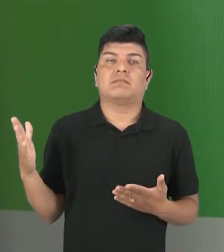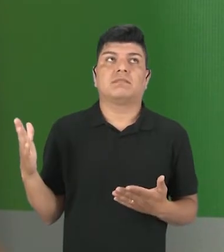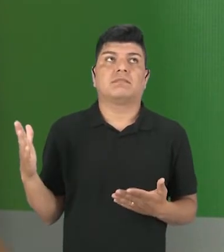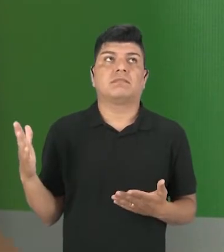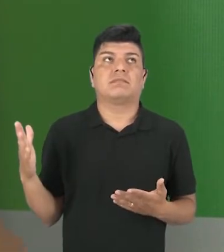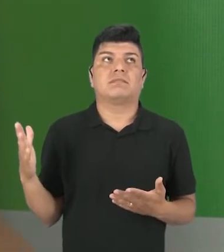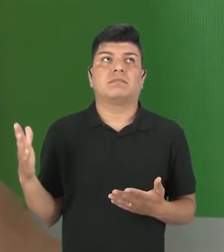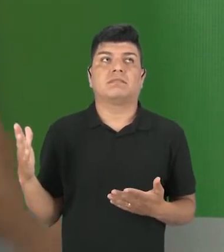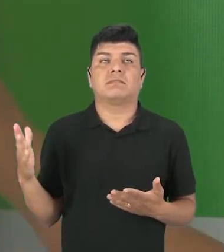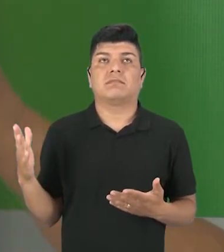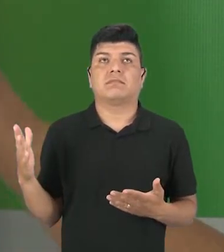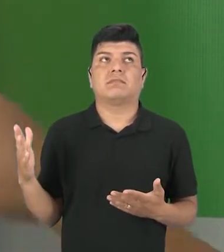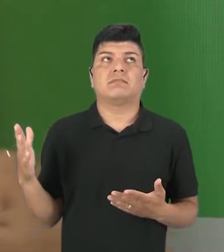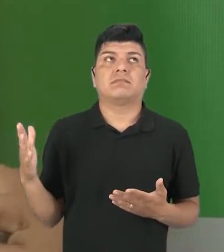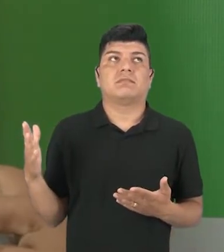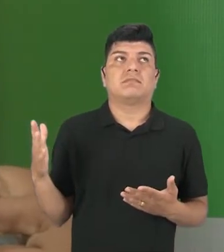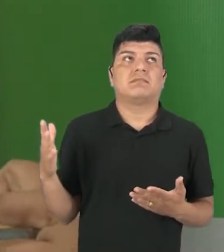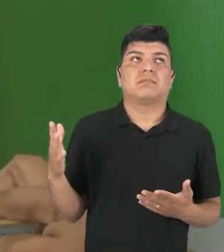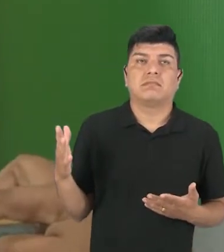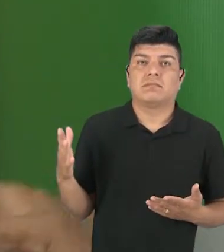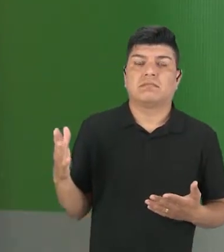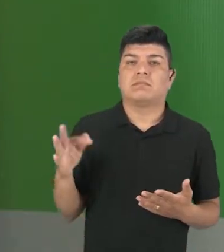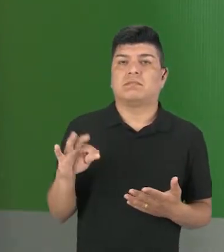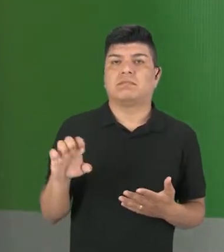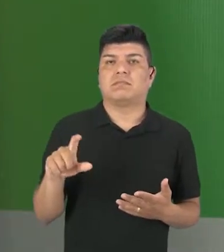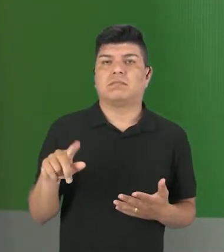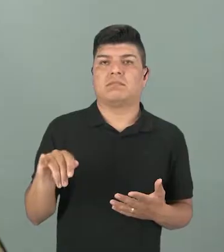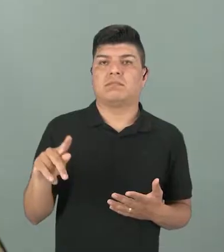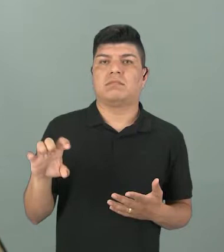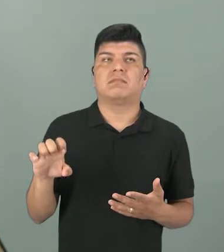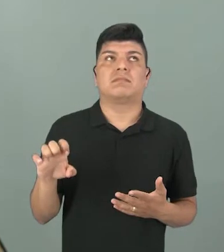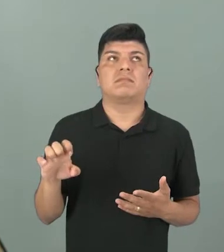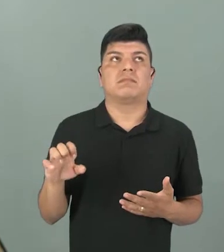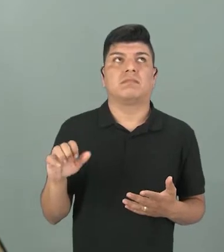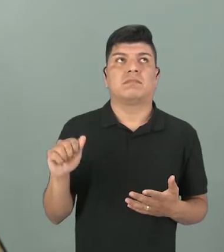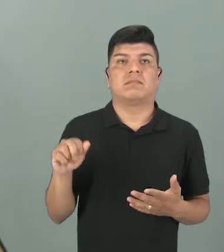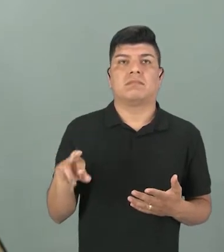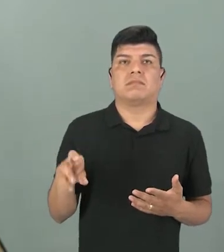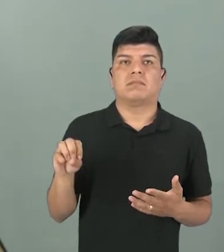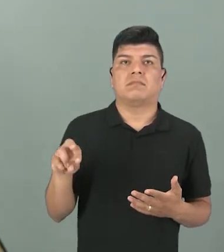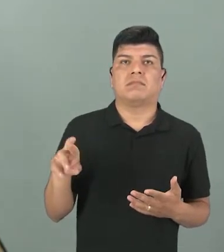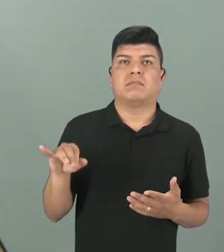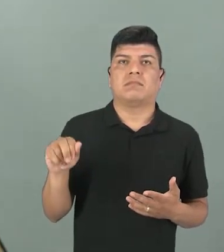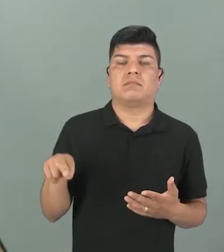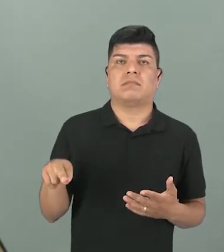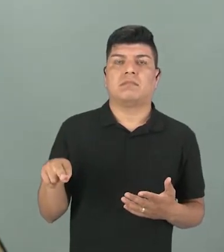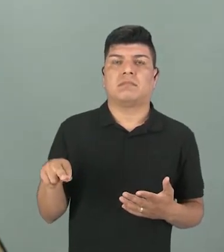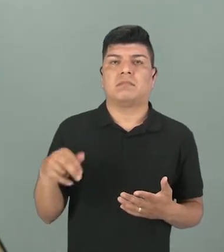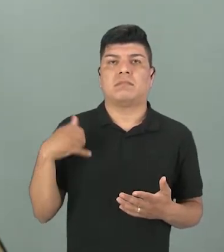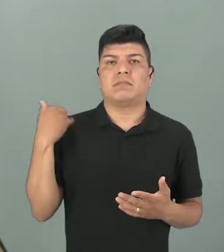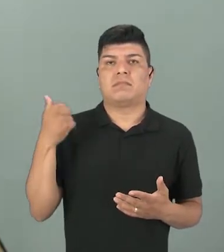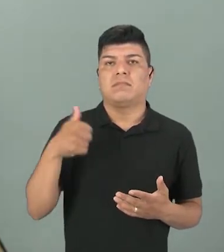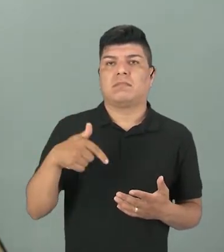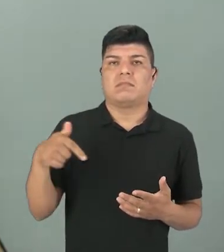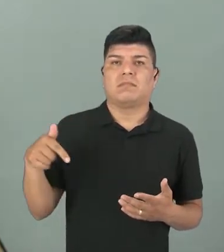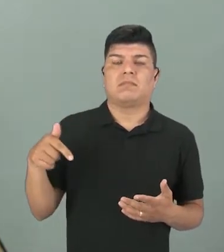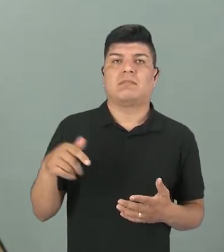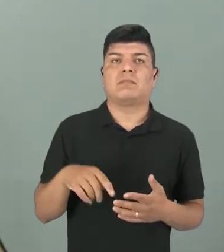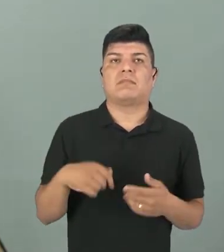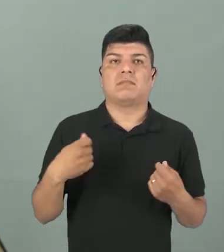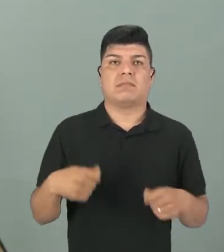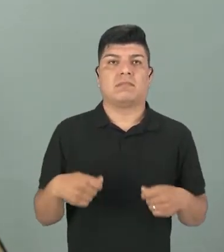é do Felipe Amorim, certo? Que tem 17 anos e